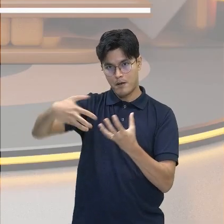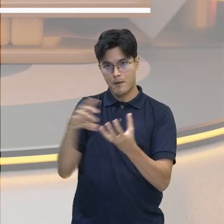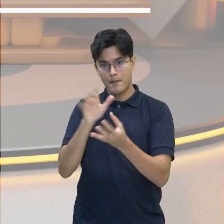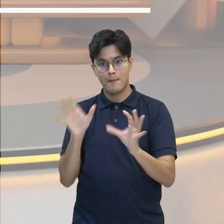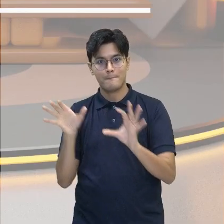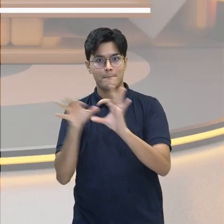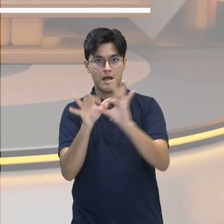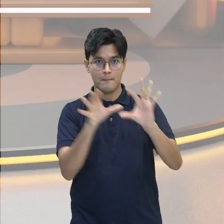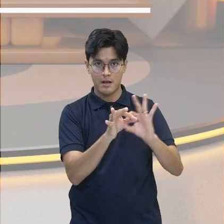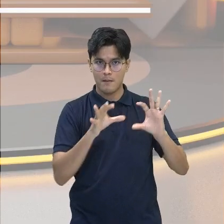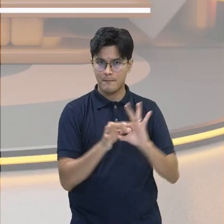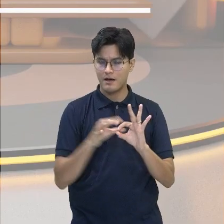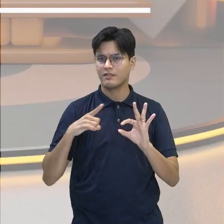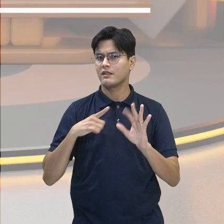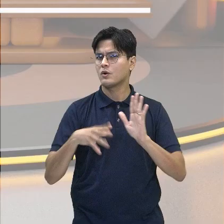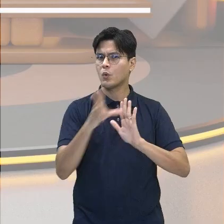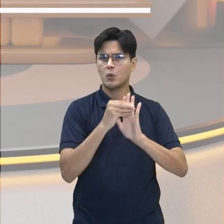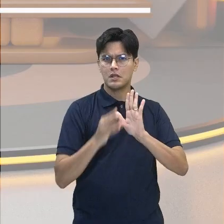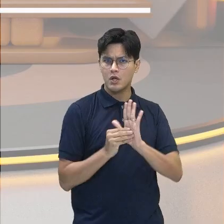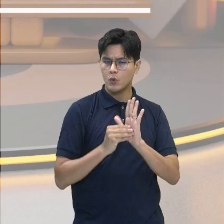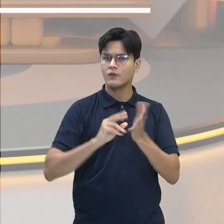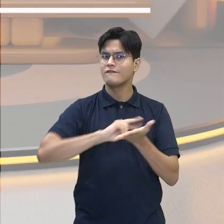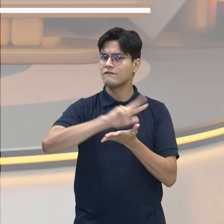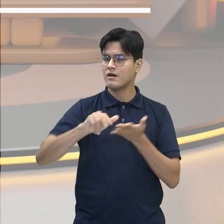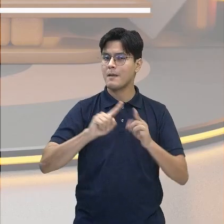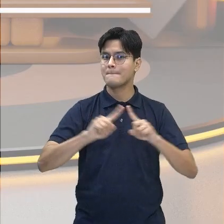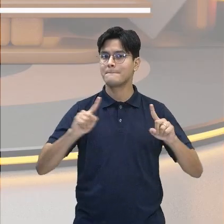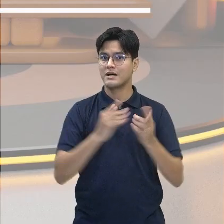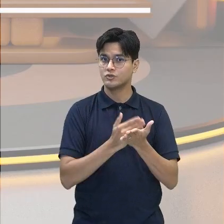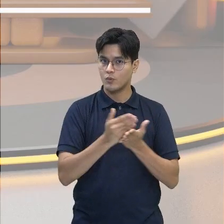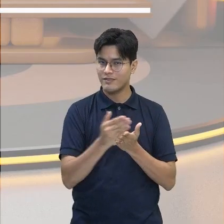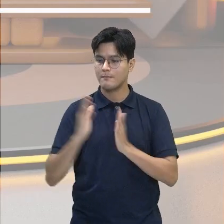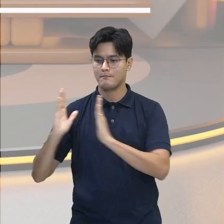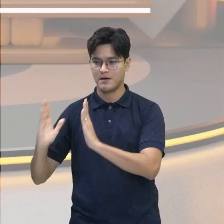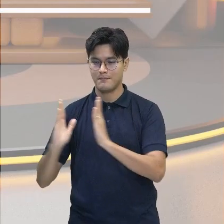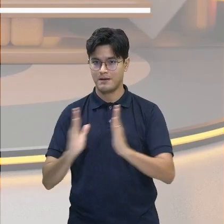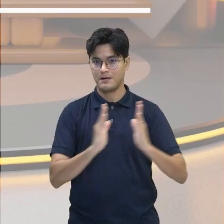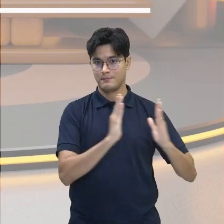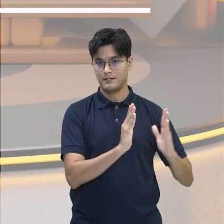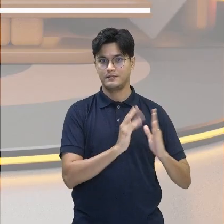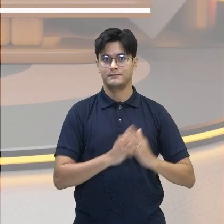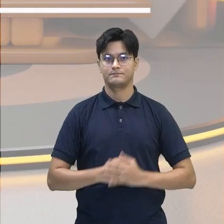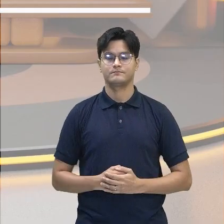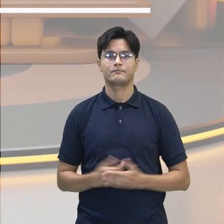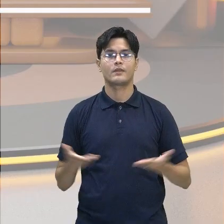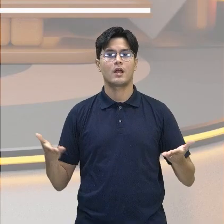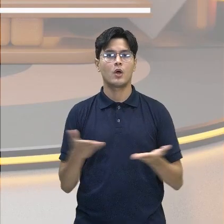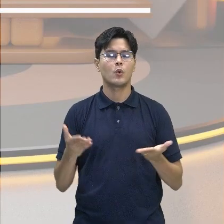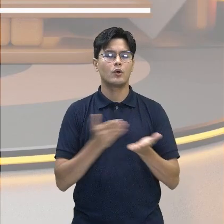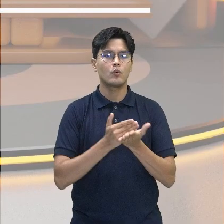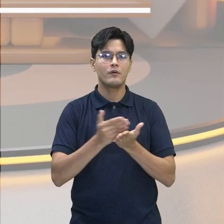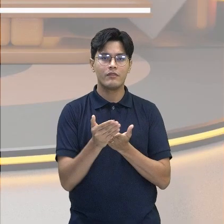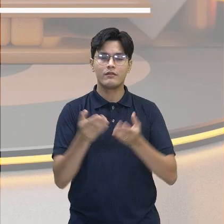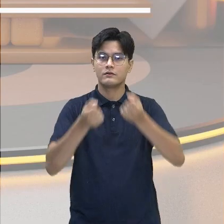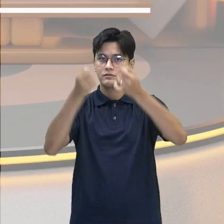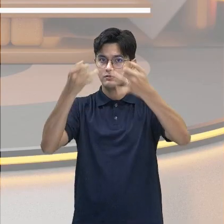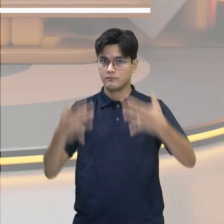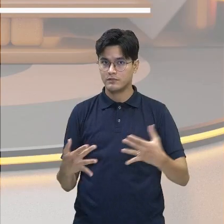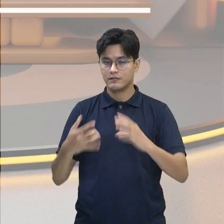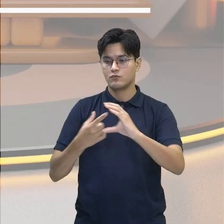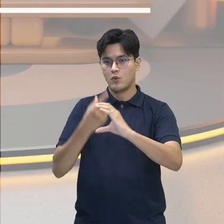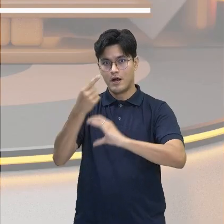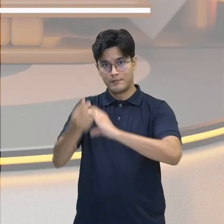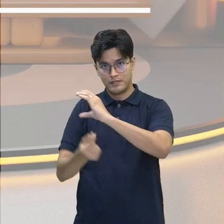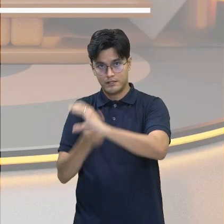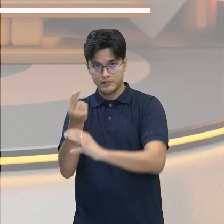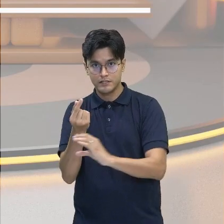aula, mas a gente vai por etapas. E primeiramente eu quero definir aqui com vocês o que é globalização e o que é capitalismo.